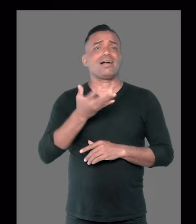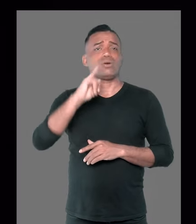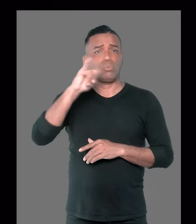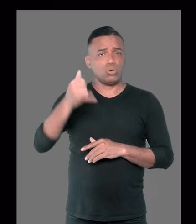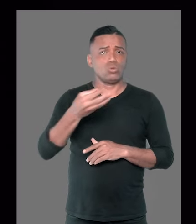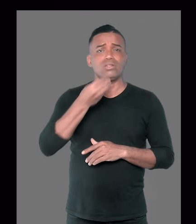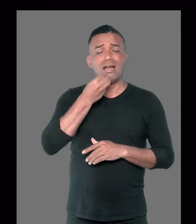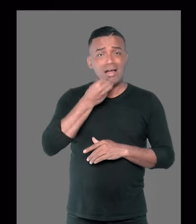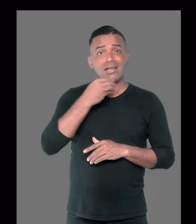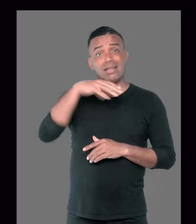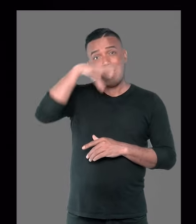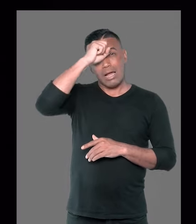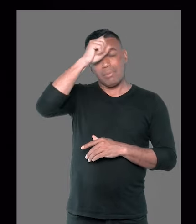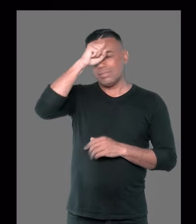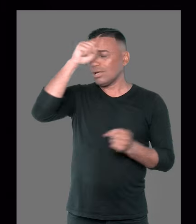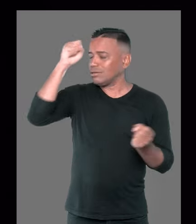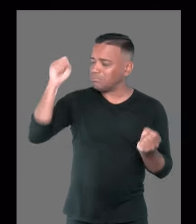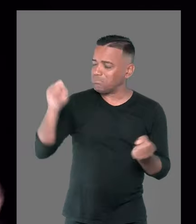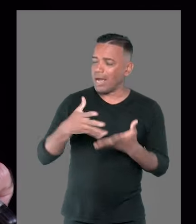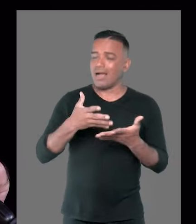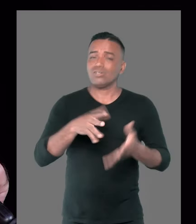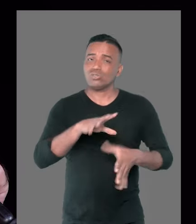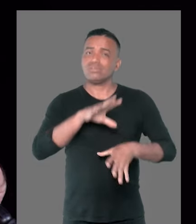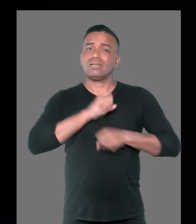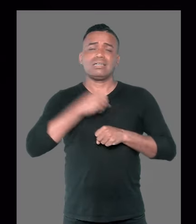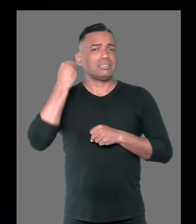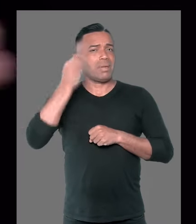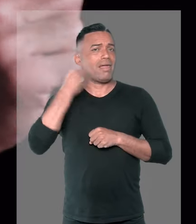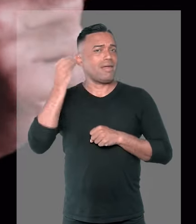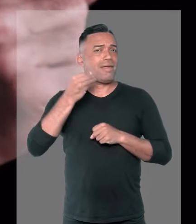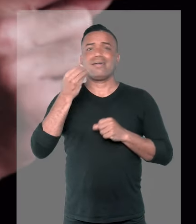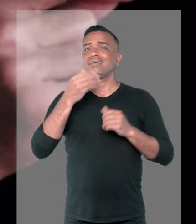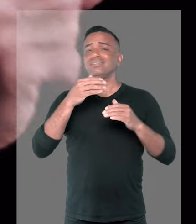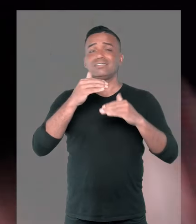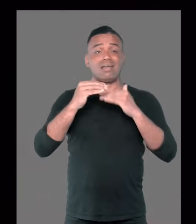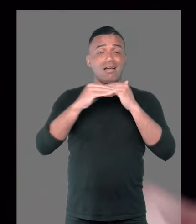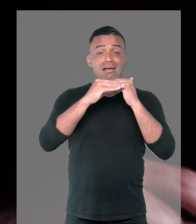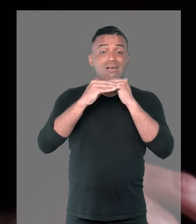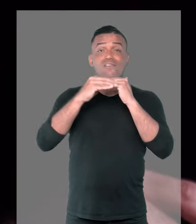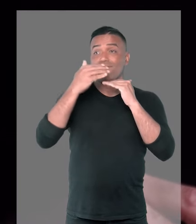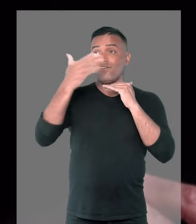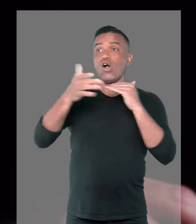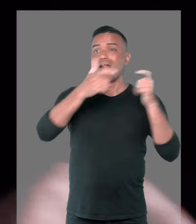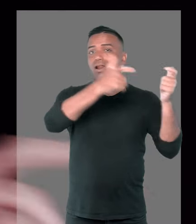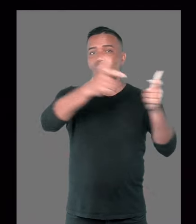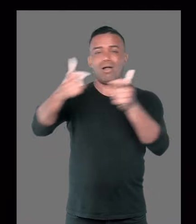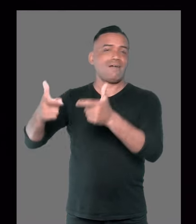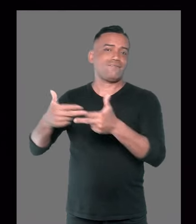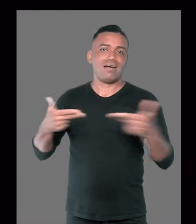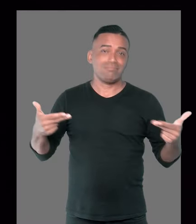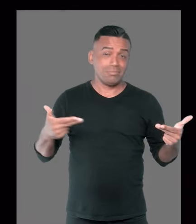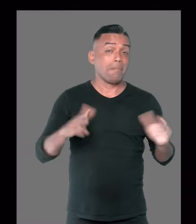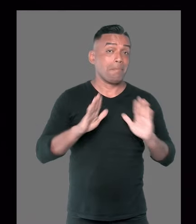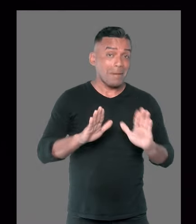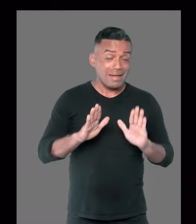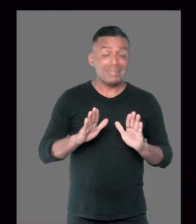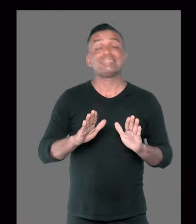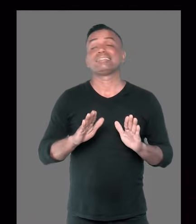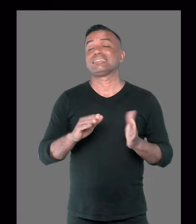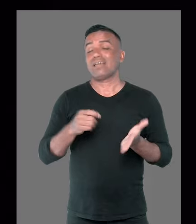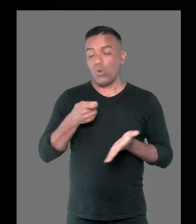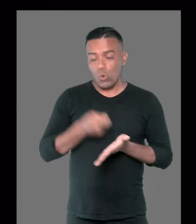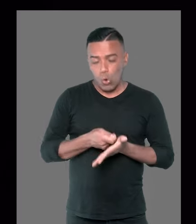absolutamente mágicas fora de sincronia e fora do mesmo espaço conexo mas isso exige